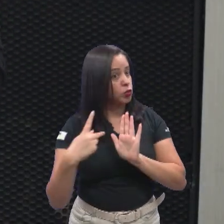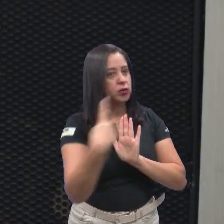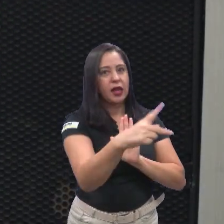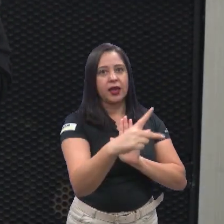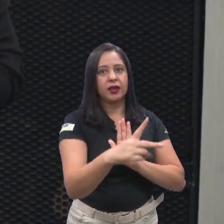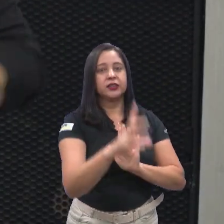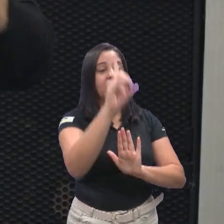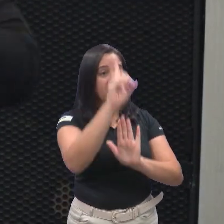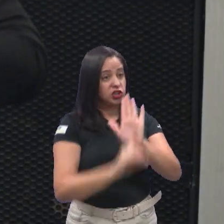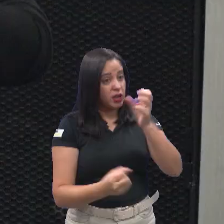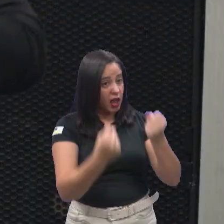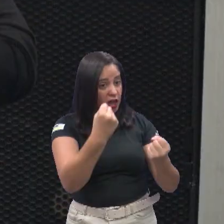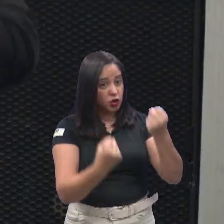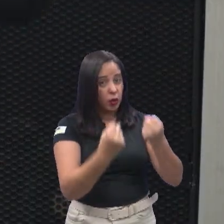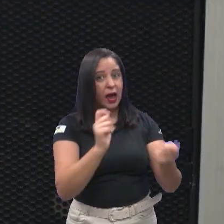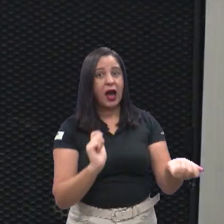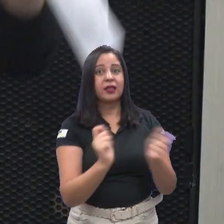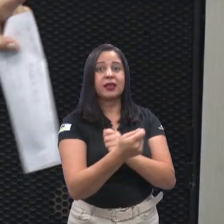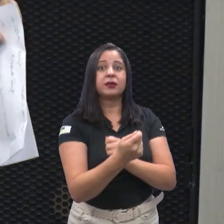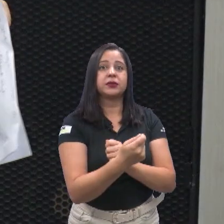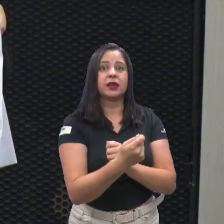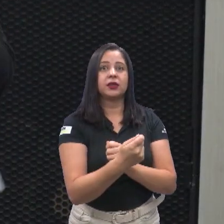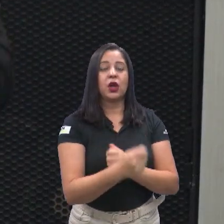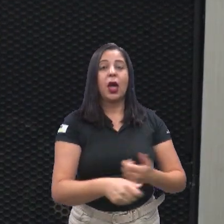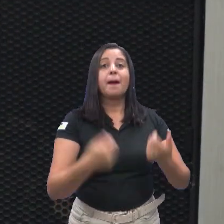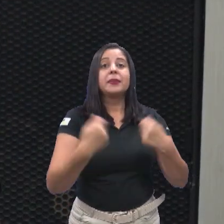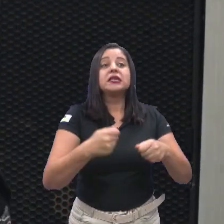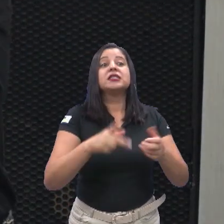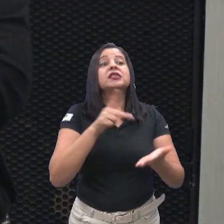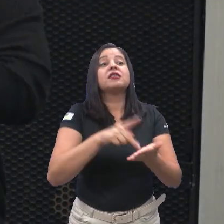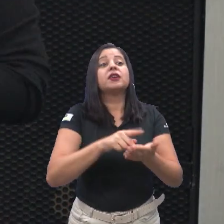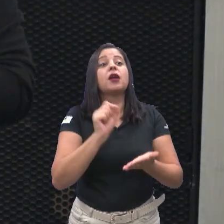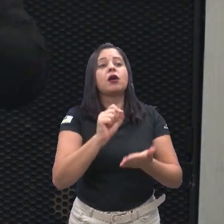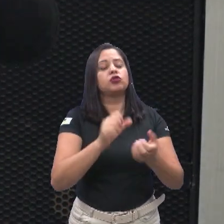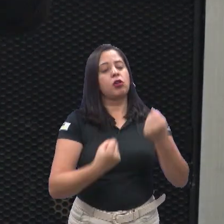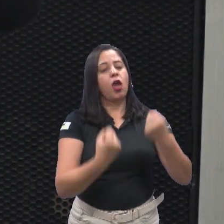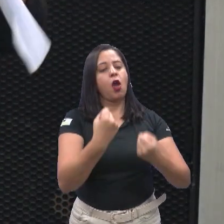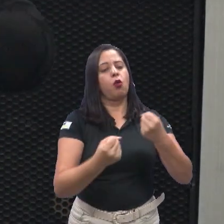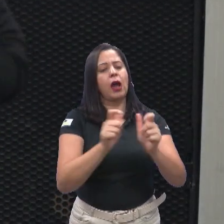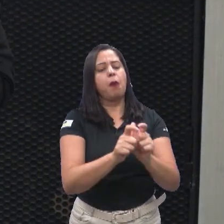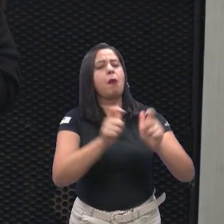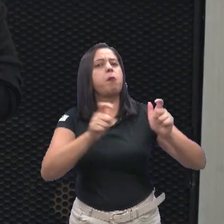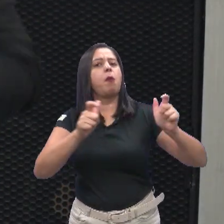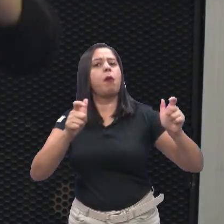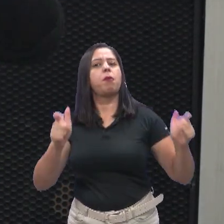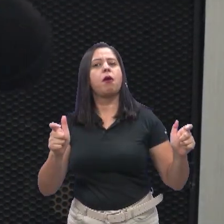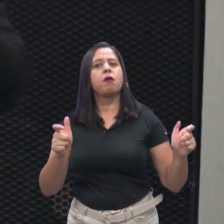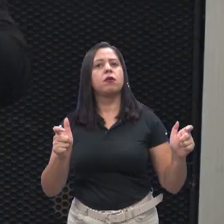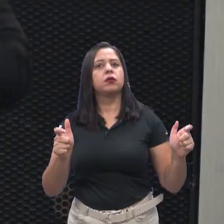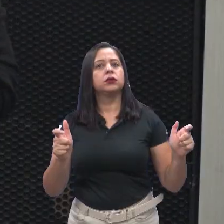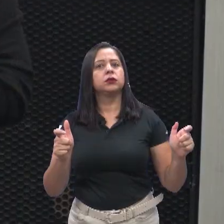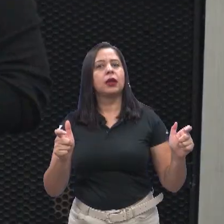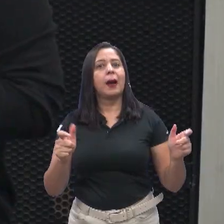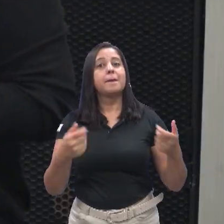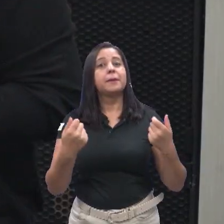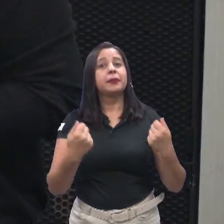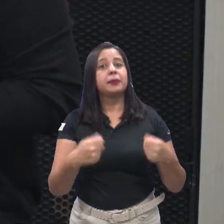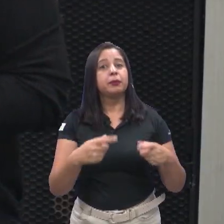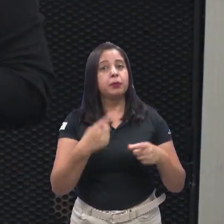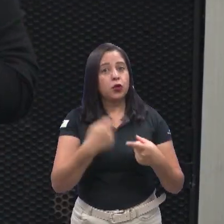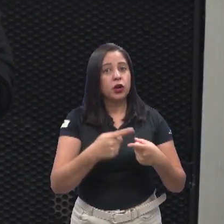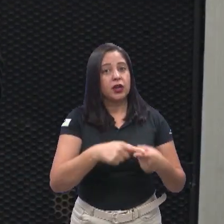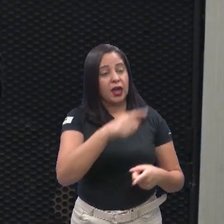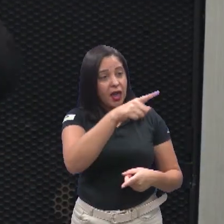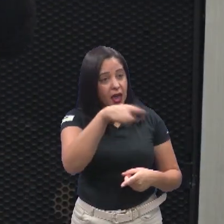carro adaptado e, na verdade, tinha que ser ampliado. E não só para médico, uma consulta ou outra. Tinha que ser ampliado, porque eles também têm direito